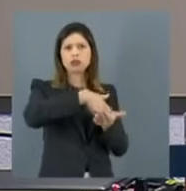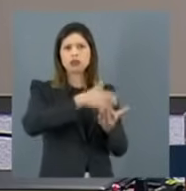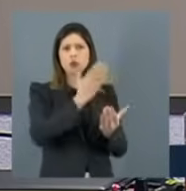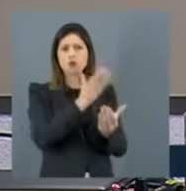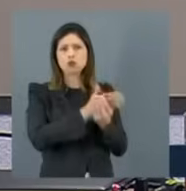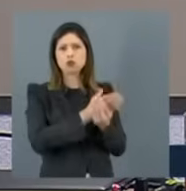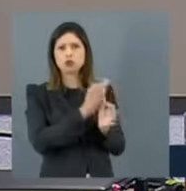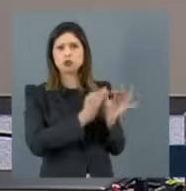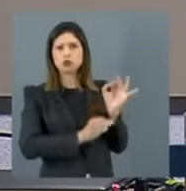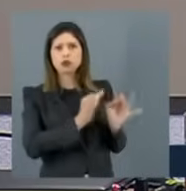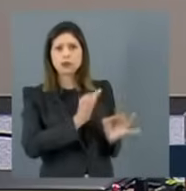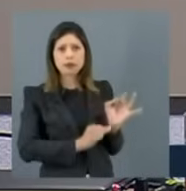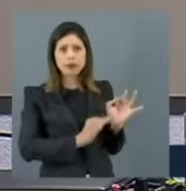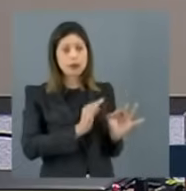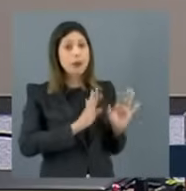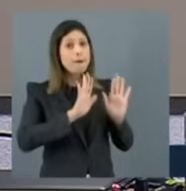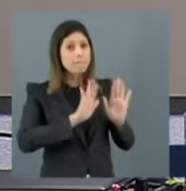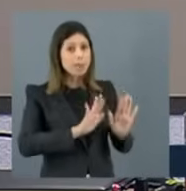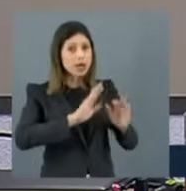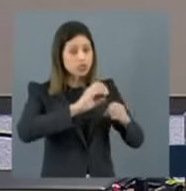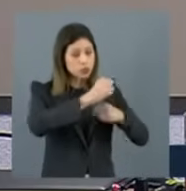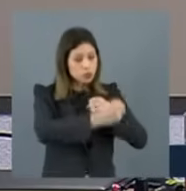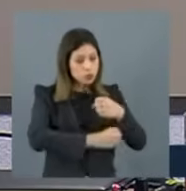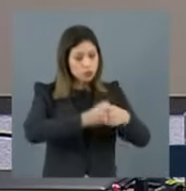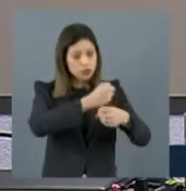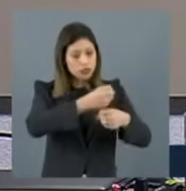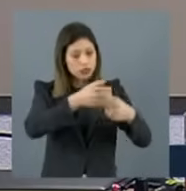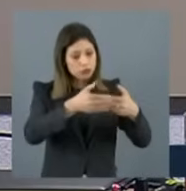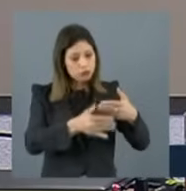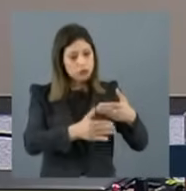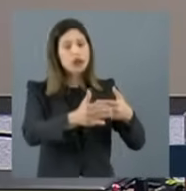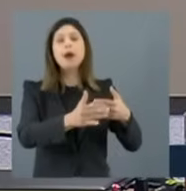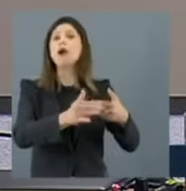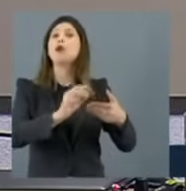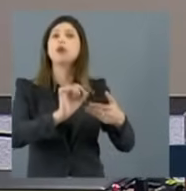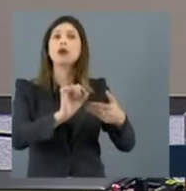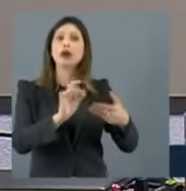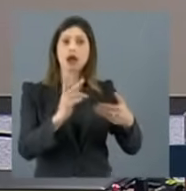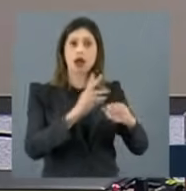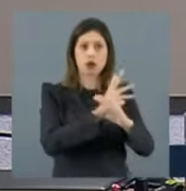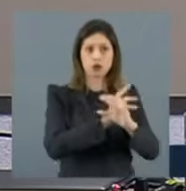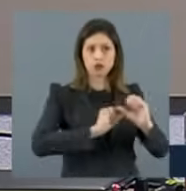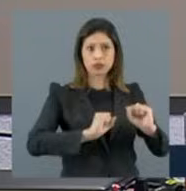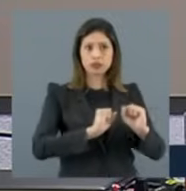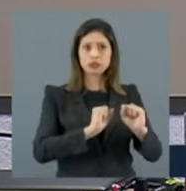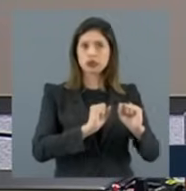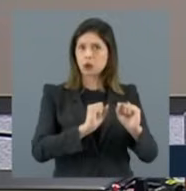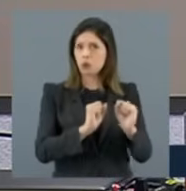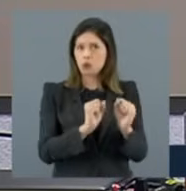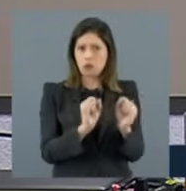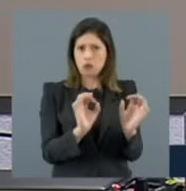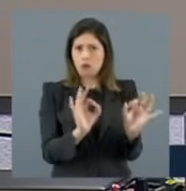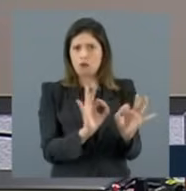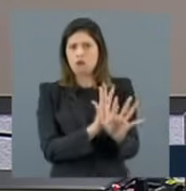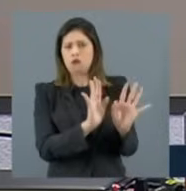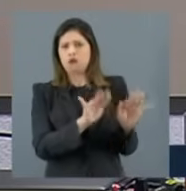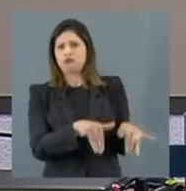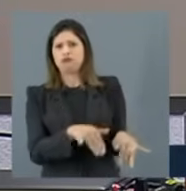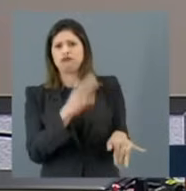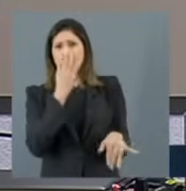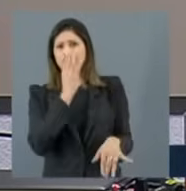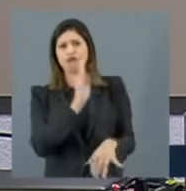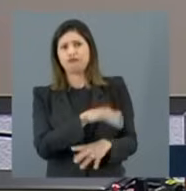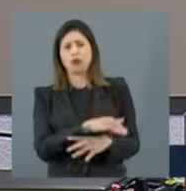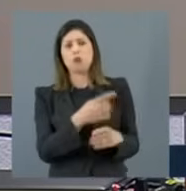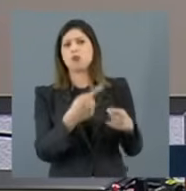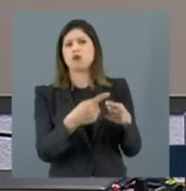instituições. Só que, nos anos seguintes, essa censura se tornou banal, porque o